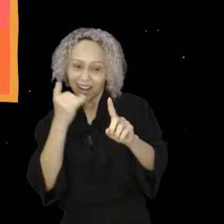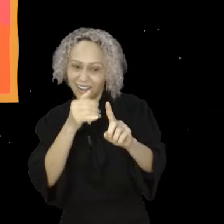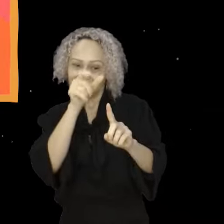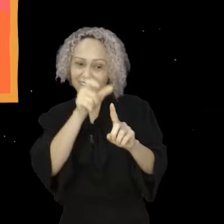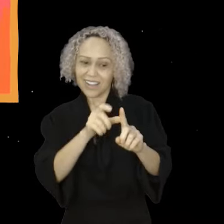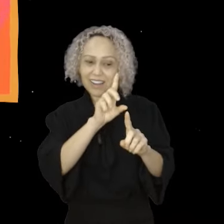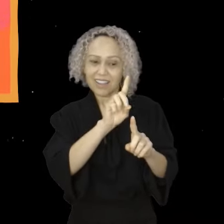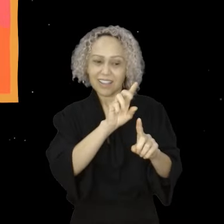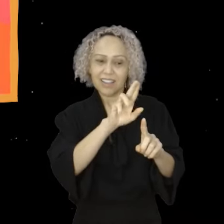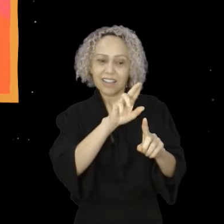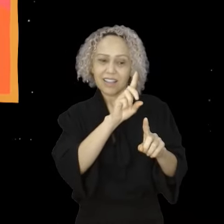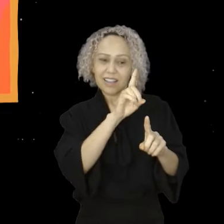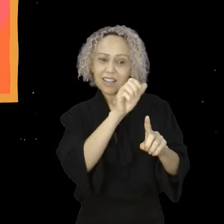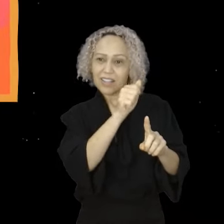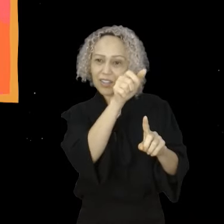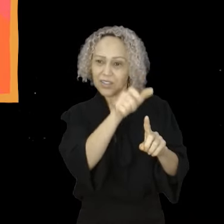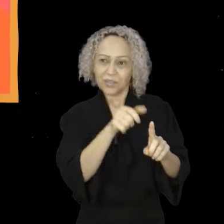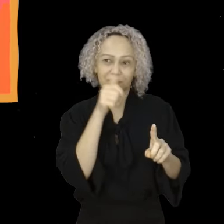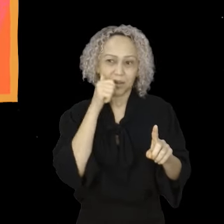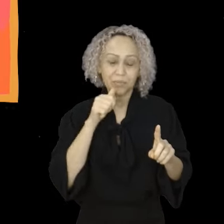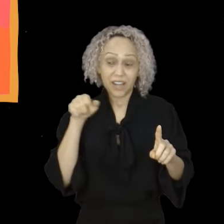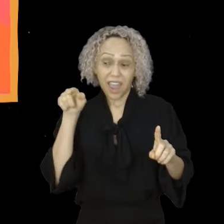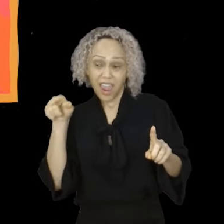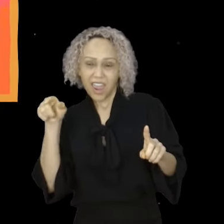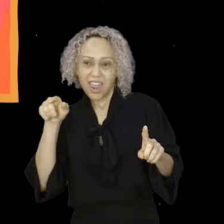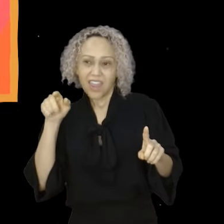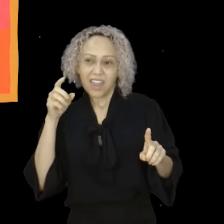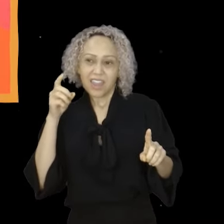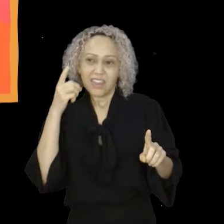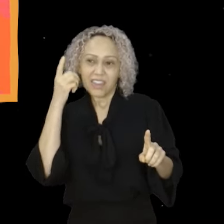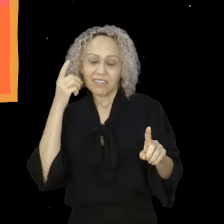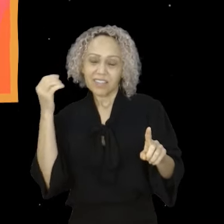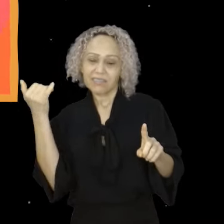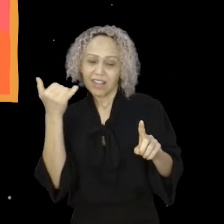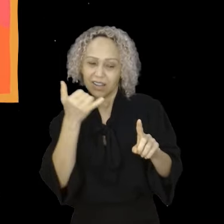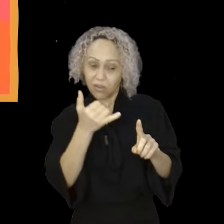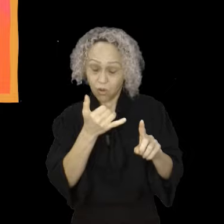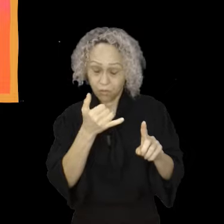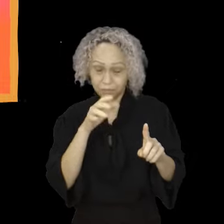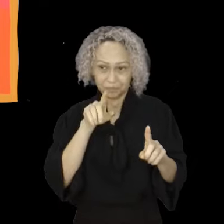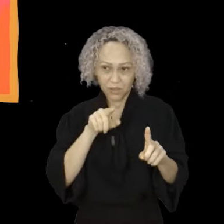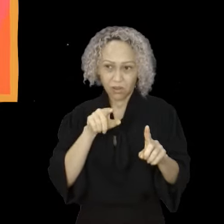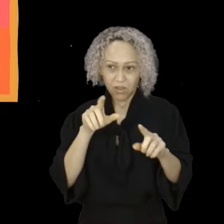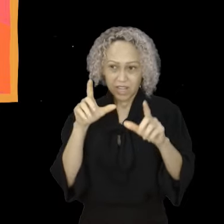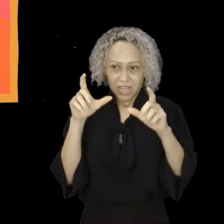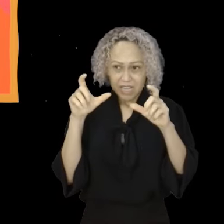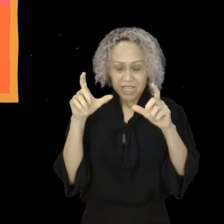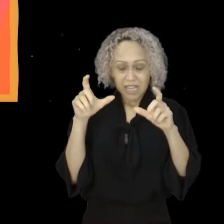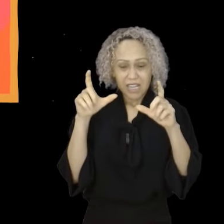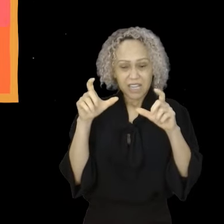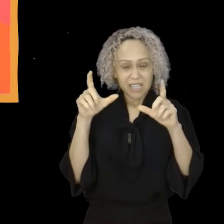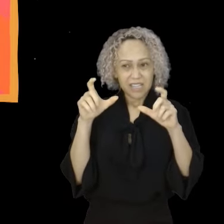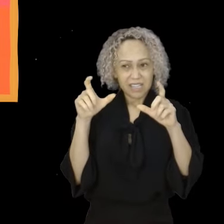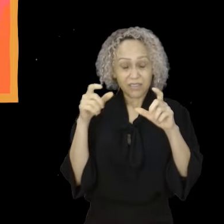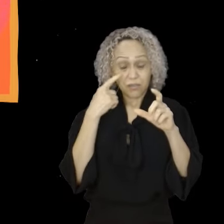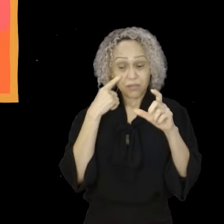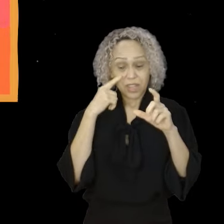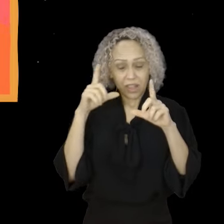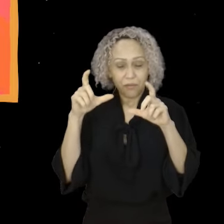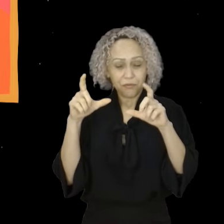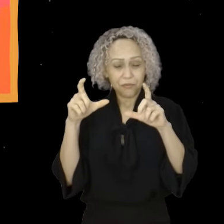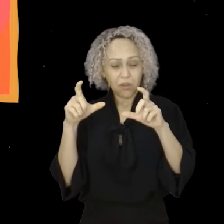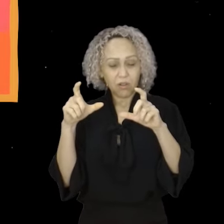lembrar essa foto, eu fiz uma viagem numa memória que traz, nos dias de hoje,